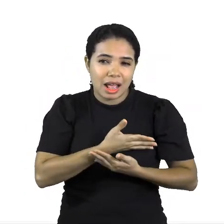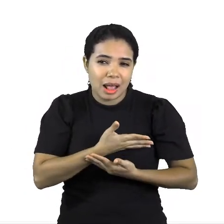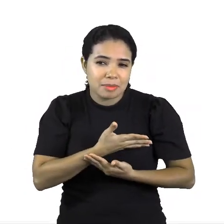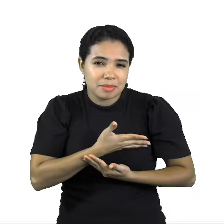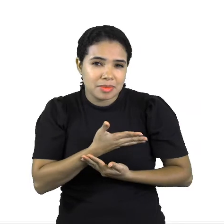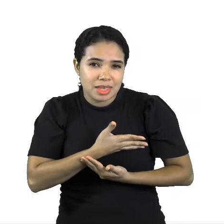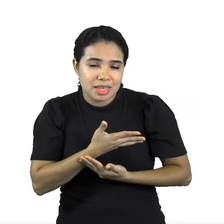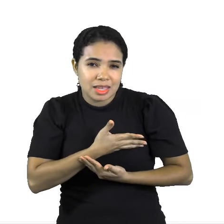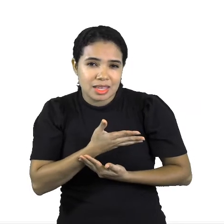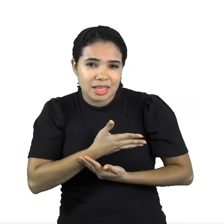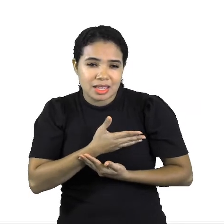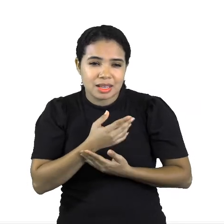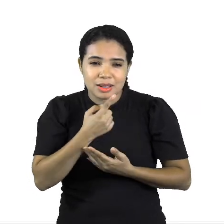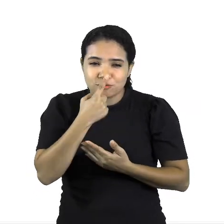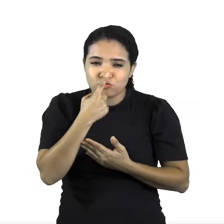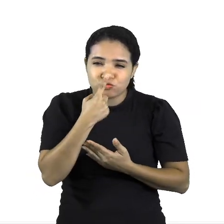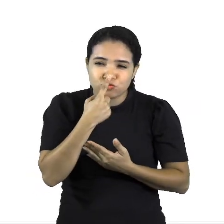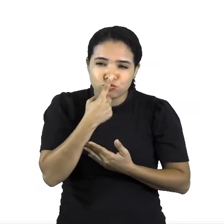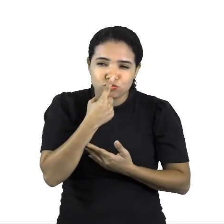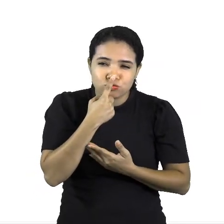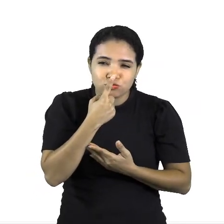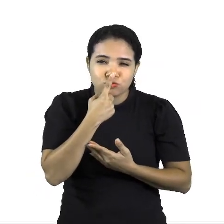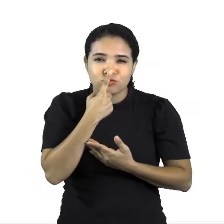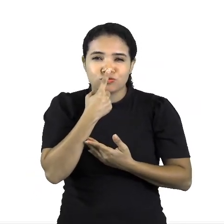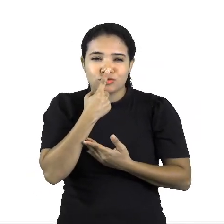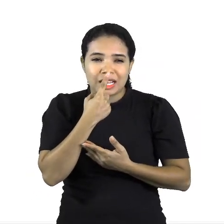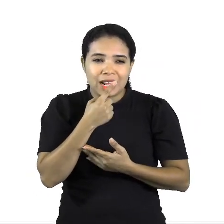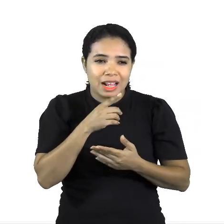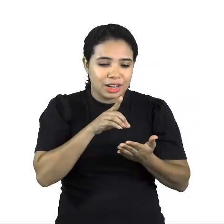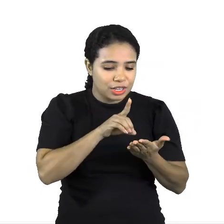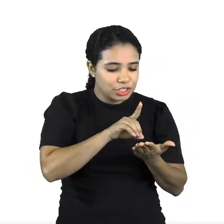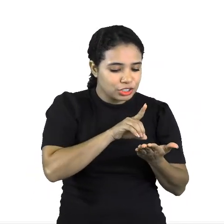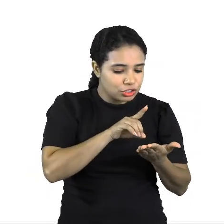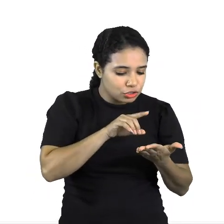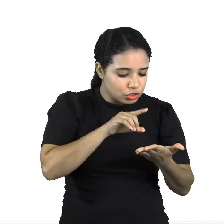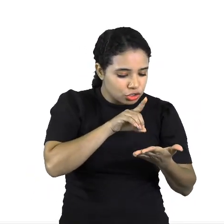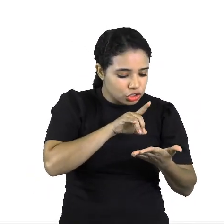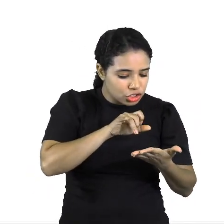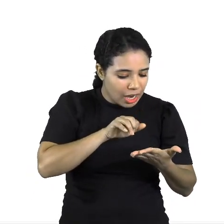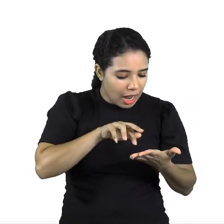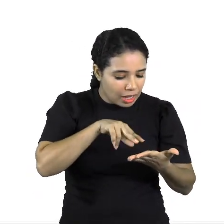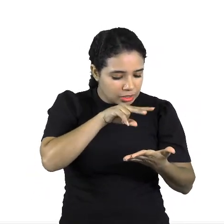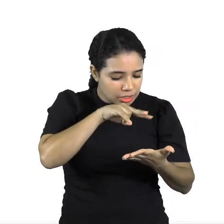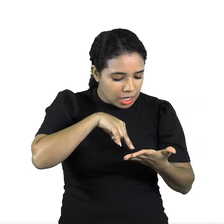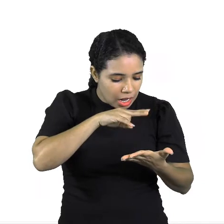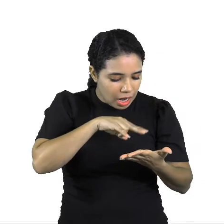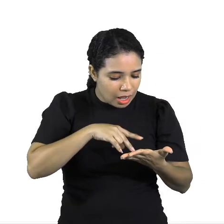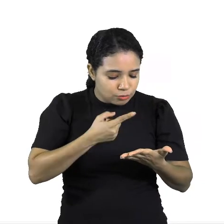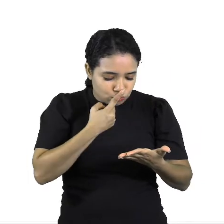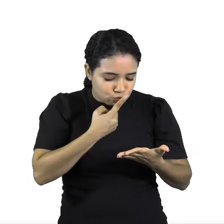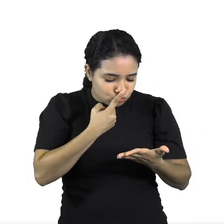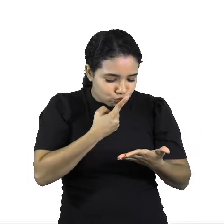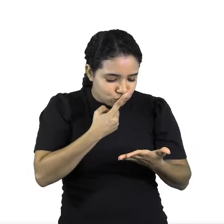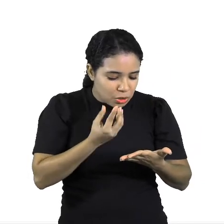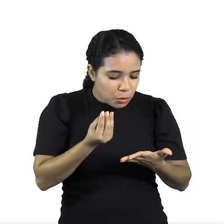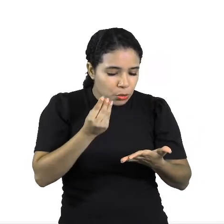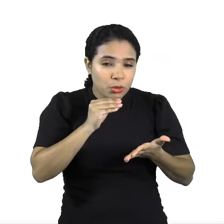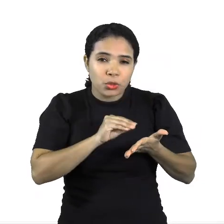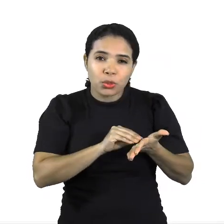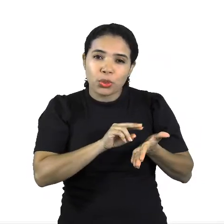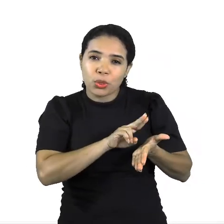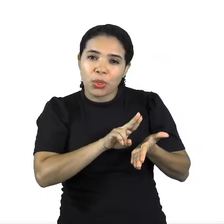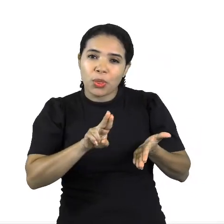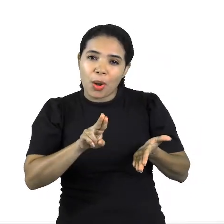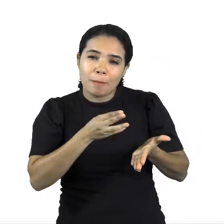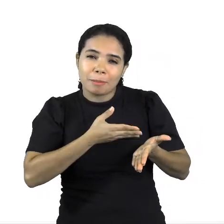né? De intimidade que a Anne tem com o diário. Então, por isso que ela dá um nome para o diário de Kitty, que é sua amiga.